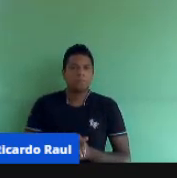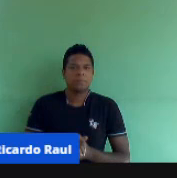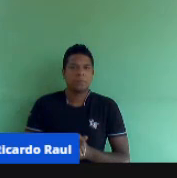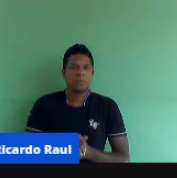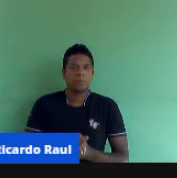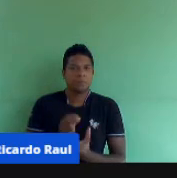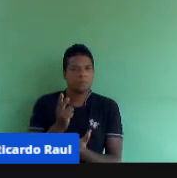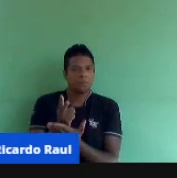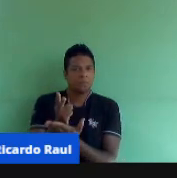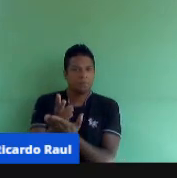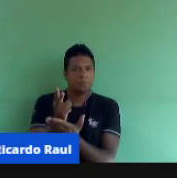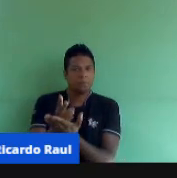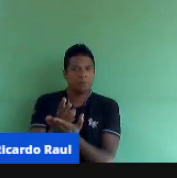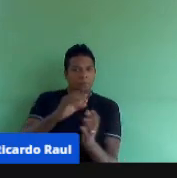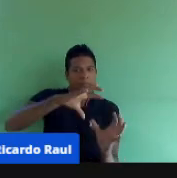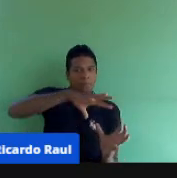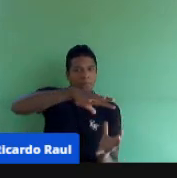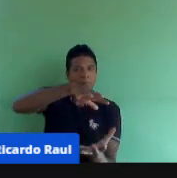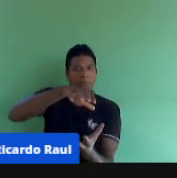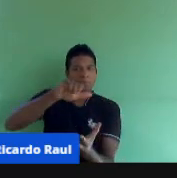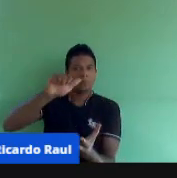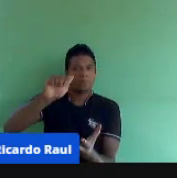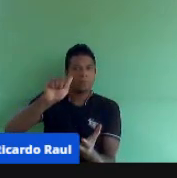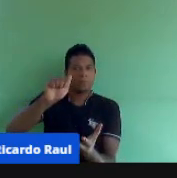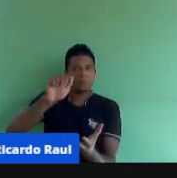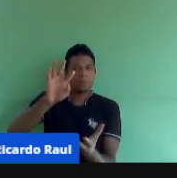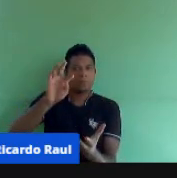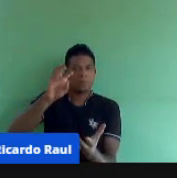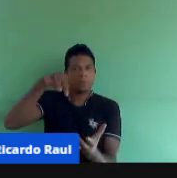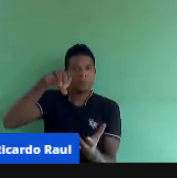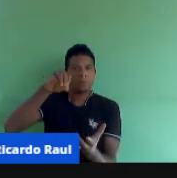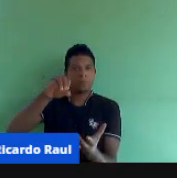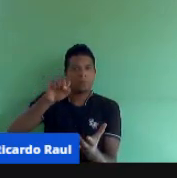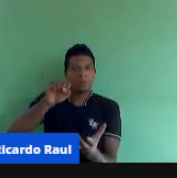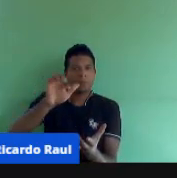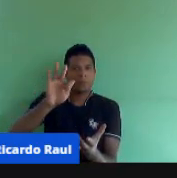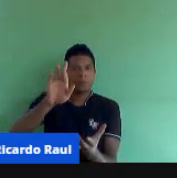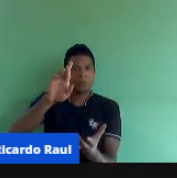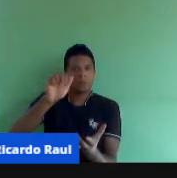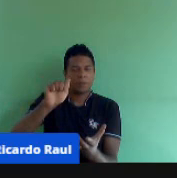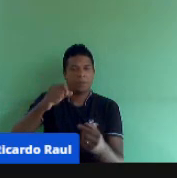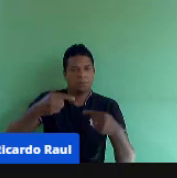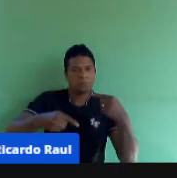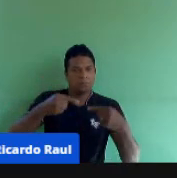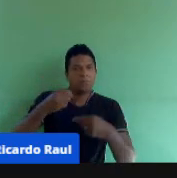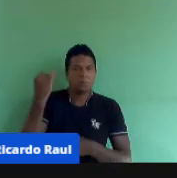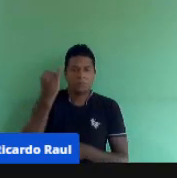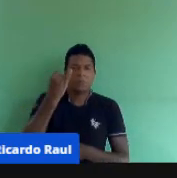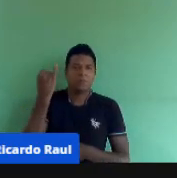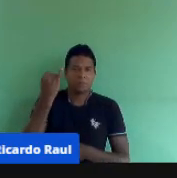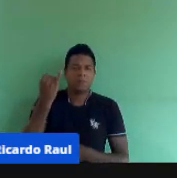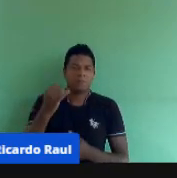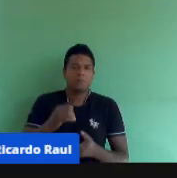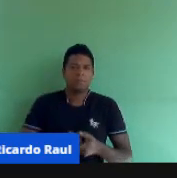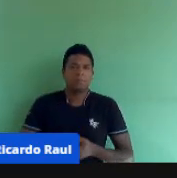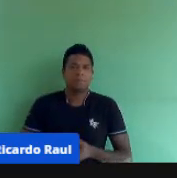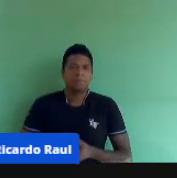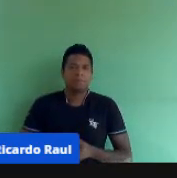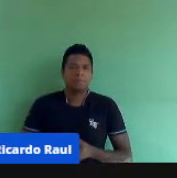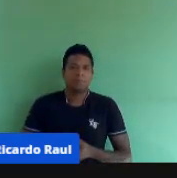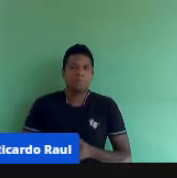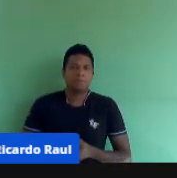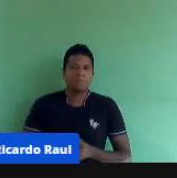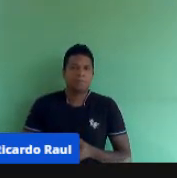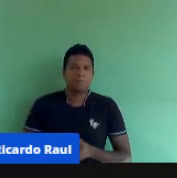essa atmosfera para a gente ter vida, né? Então, essa foi uma discussão muito importante que depois culminou aí no Tratado